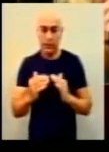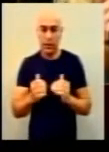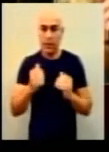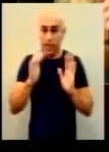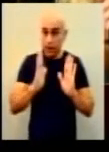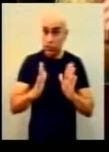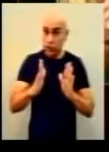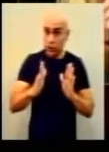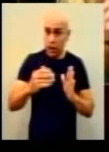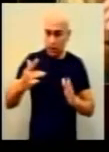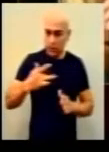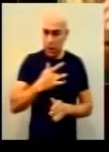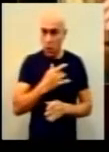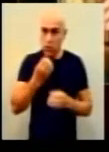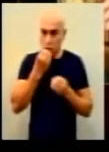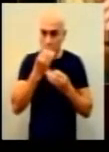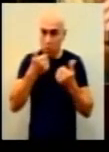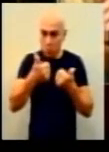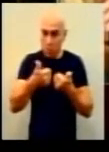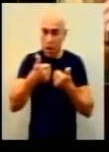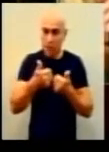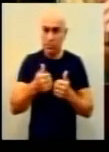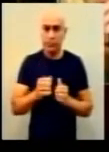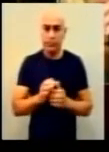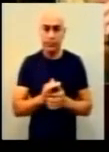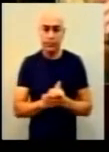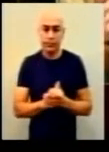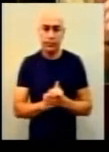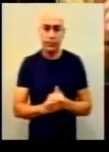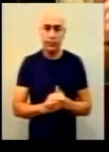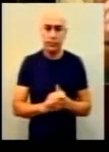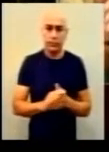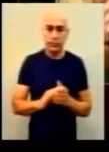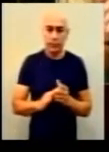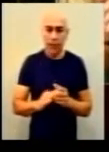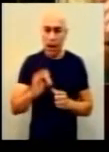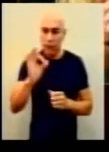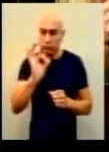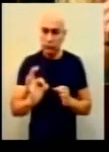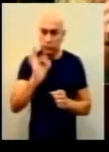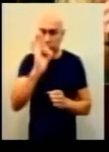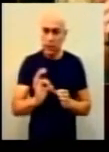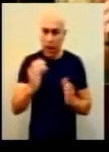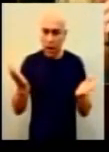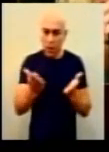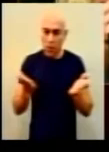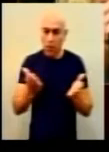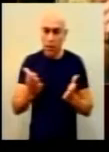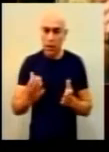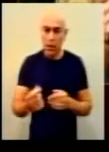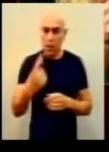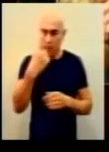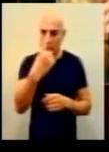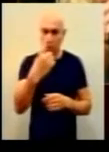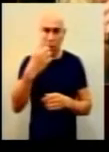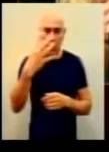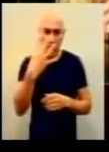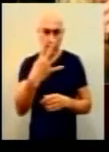tiveram alta e se recuperaram e estão bem. O coeficiente de incidência, nesse momento, é